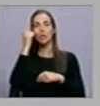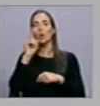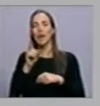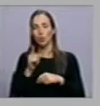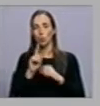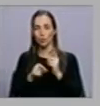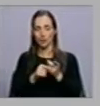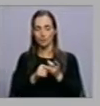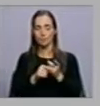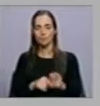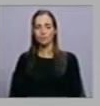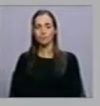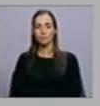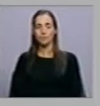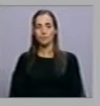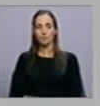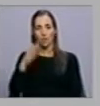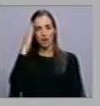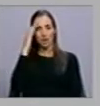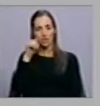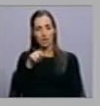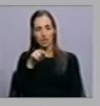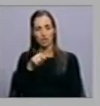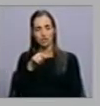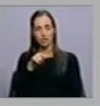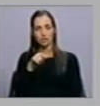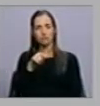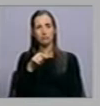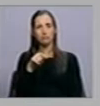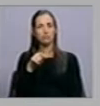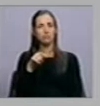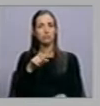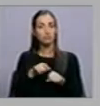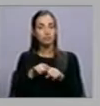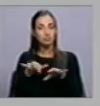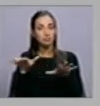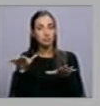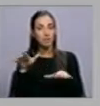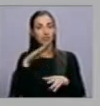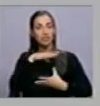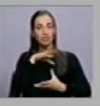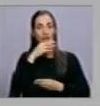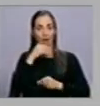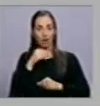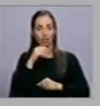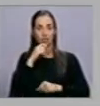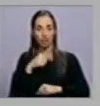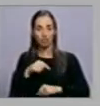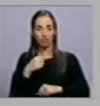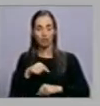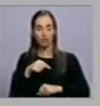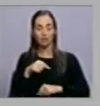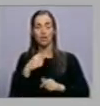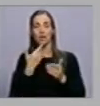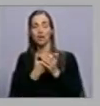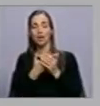que este asteroide, este meteorito, aliás, tem algum tipo de contaminação terrestre que, digamos assim, falseia